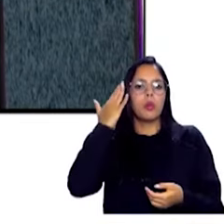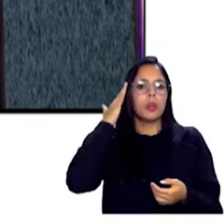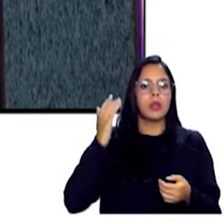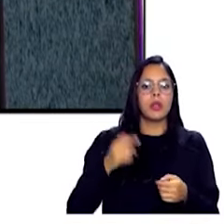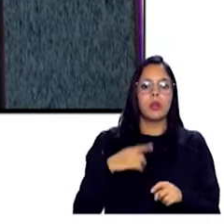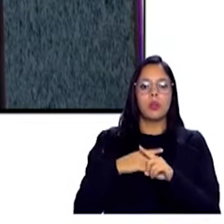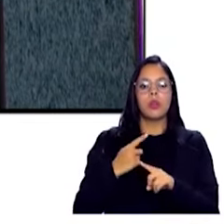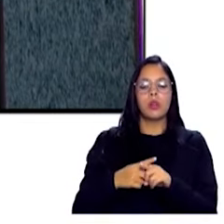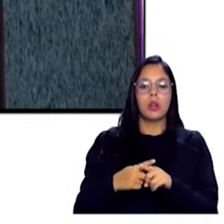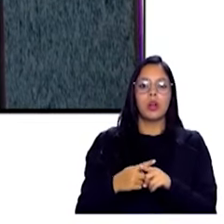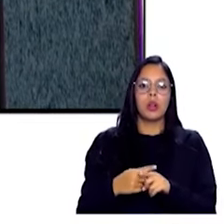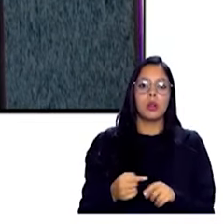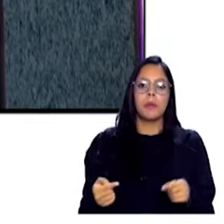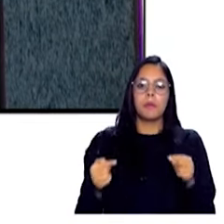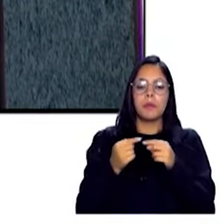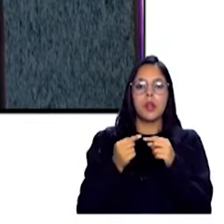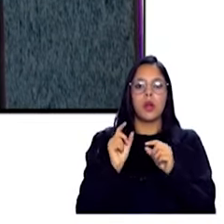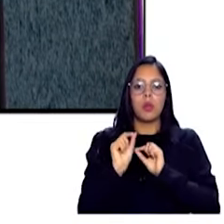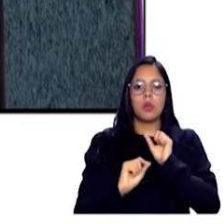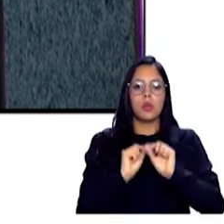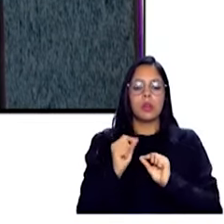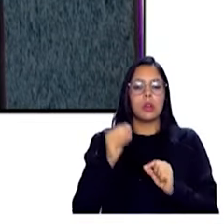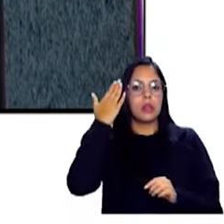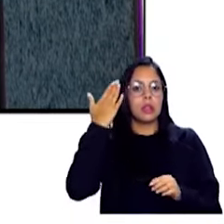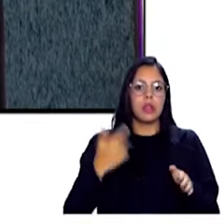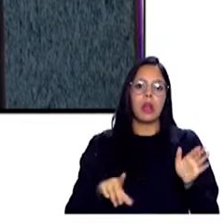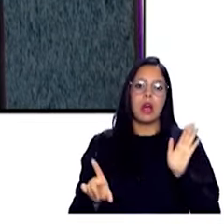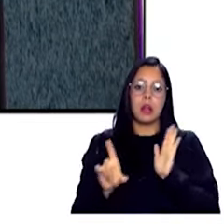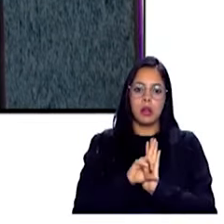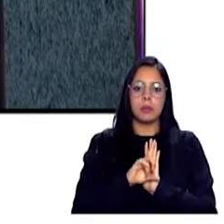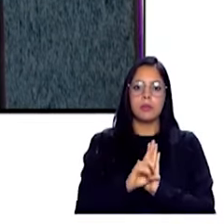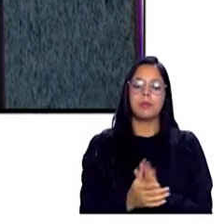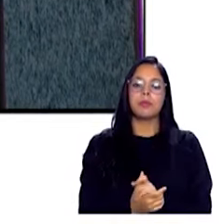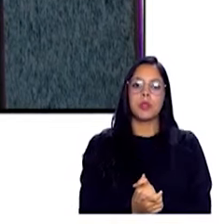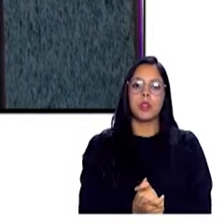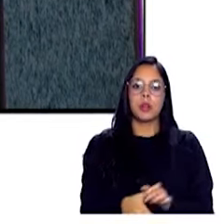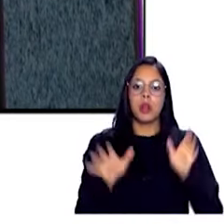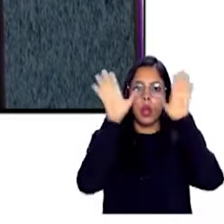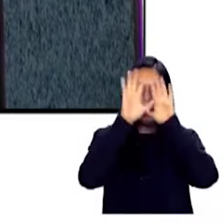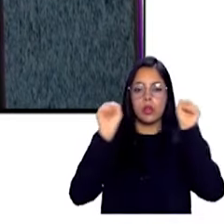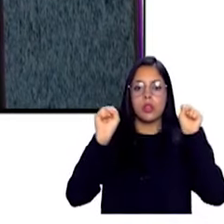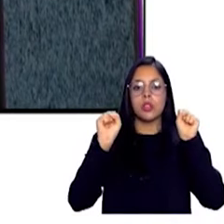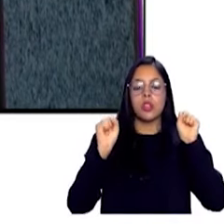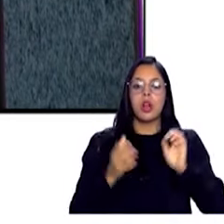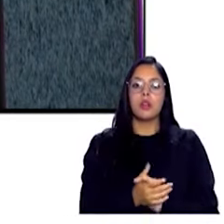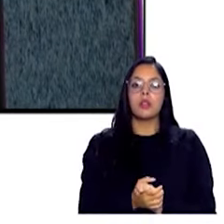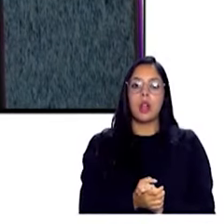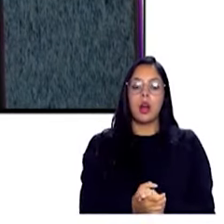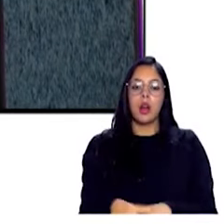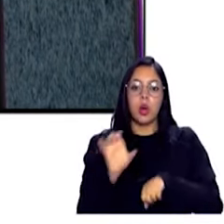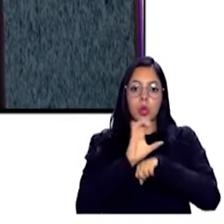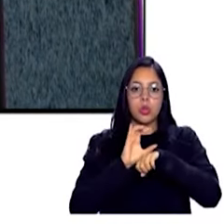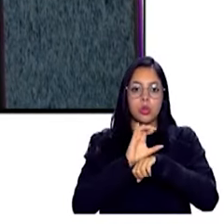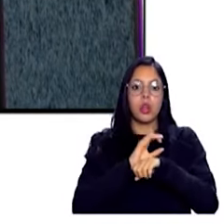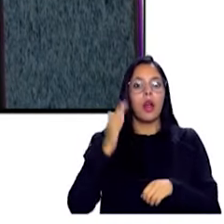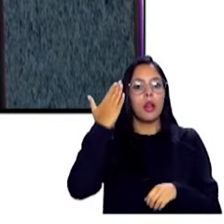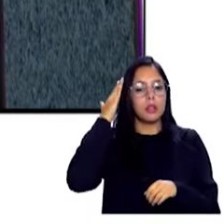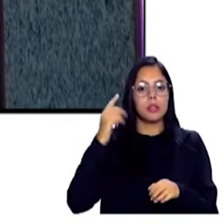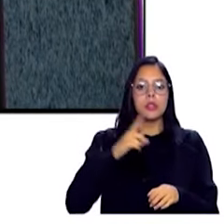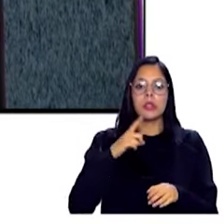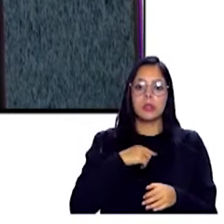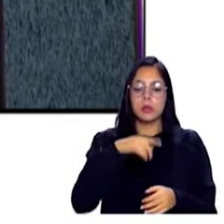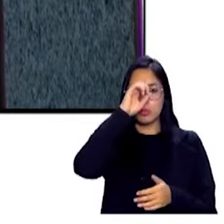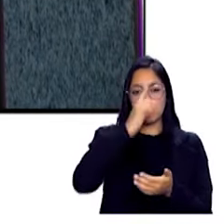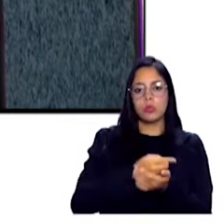ela interpretar a lei percebam a corte constitucional reconhece que cabe a cassação a